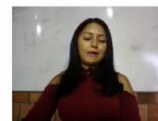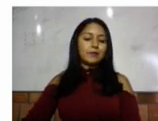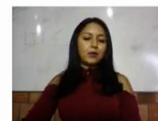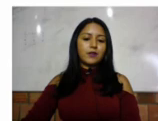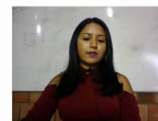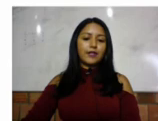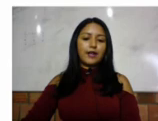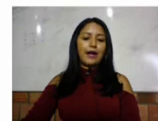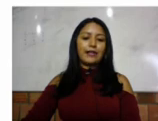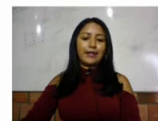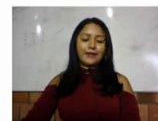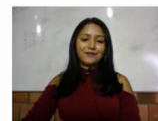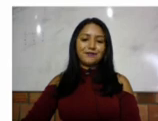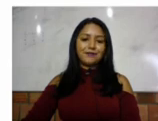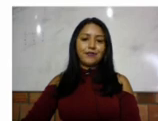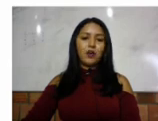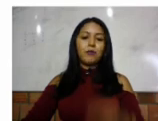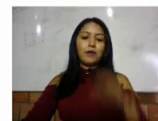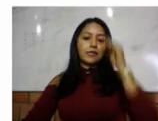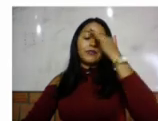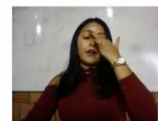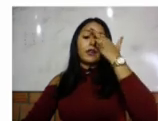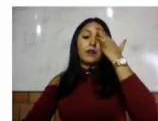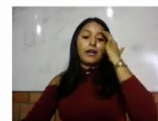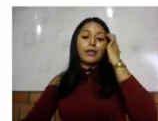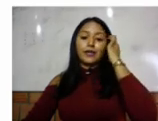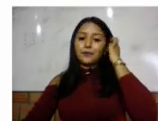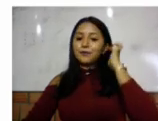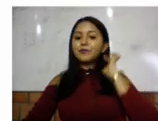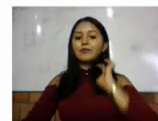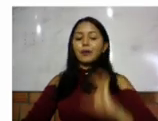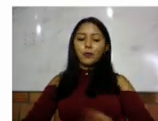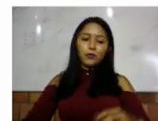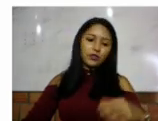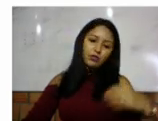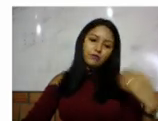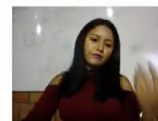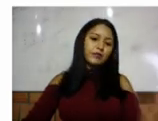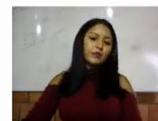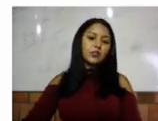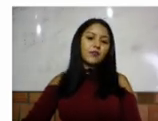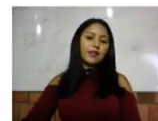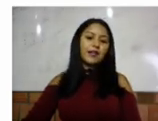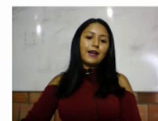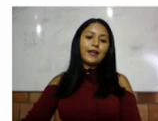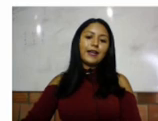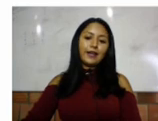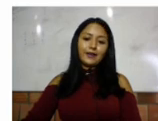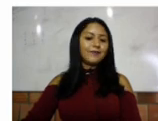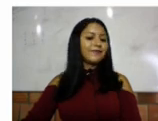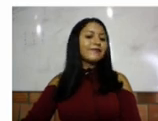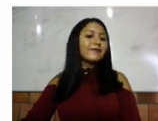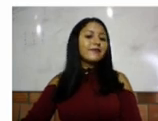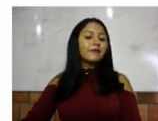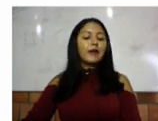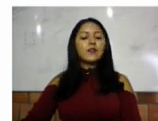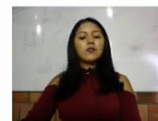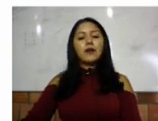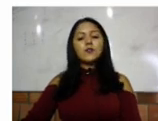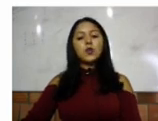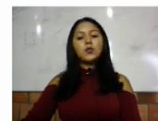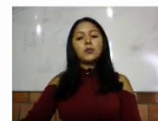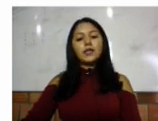muda a mesma coisa que aí eu mesmo falo aí tá bom então o outro fala aí rê